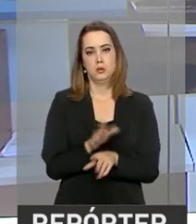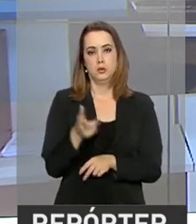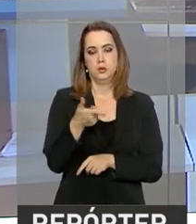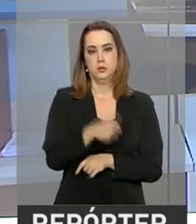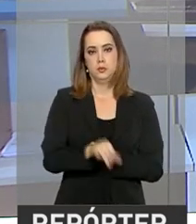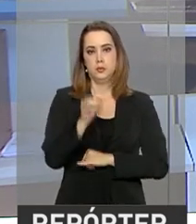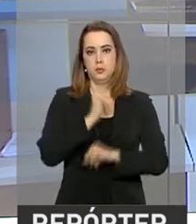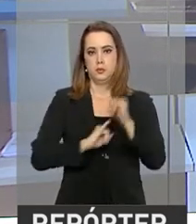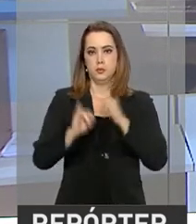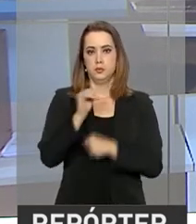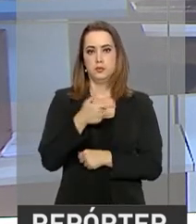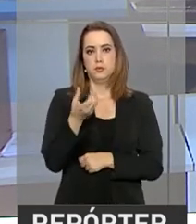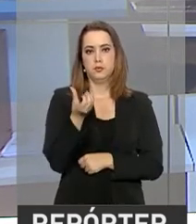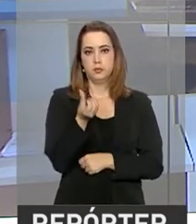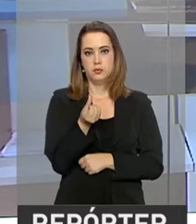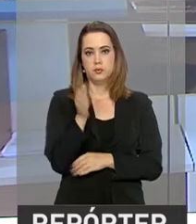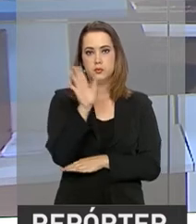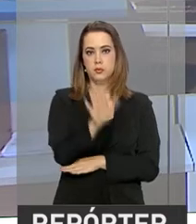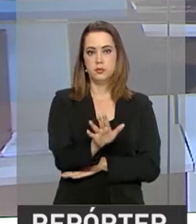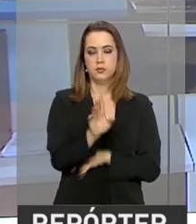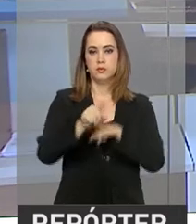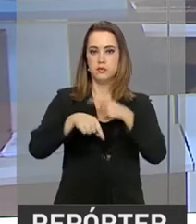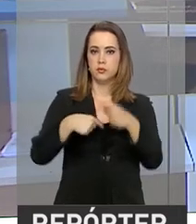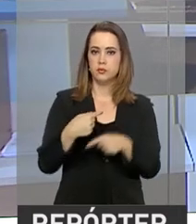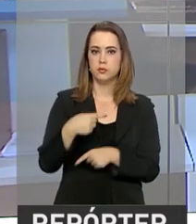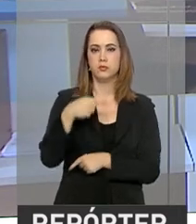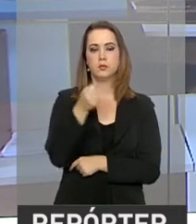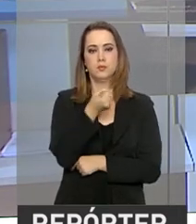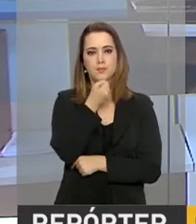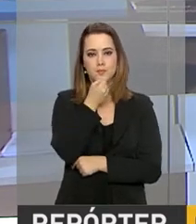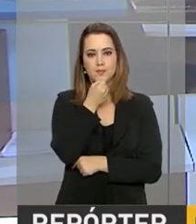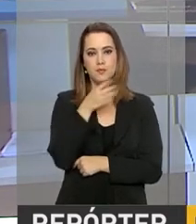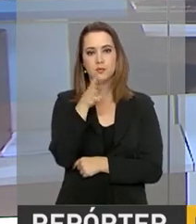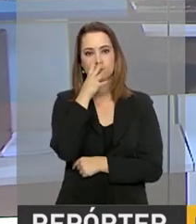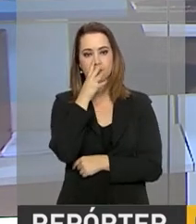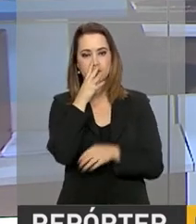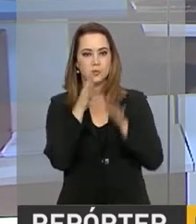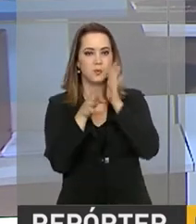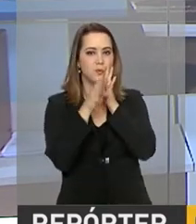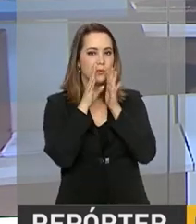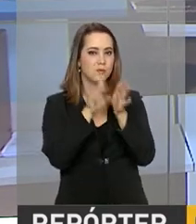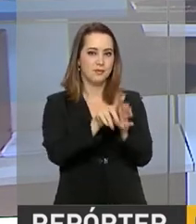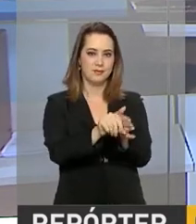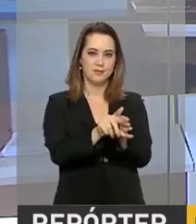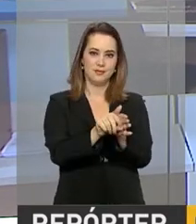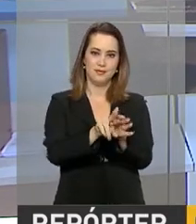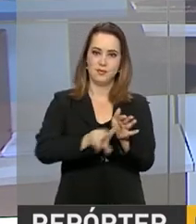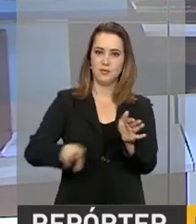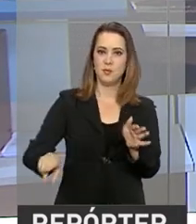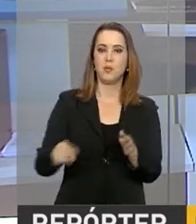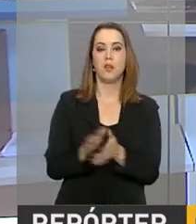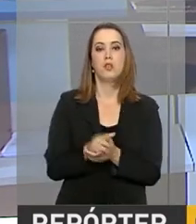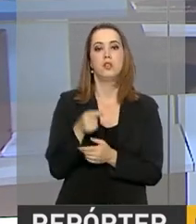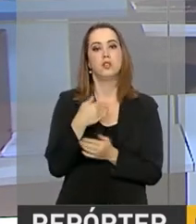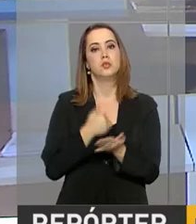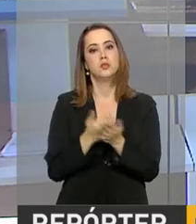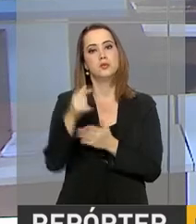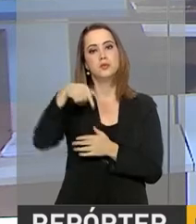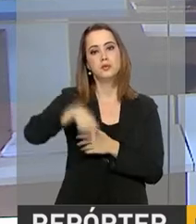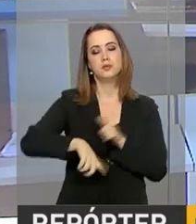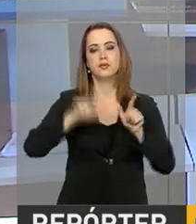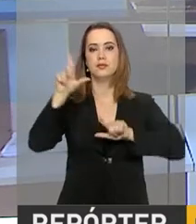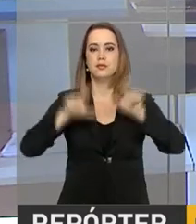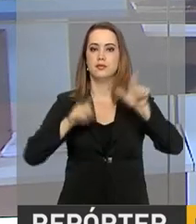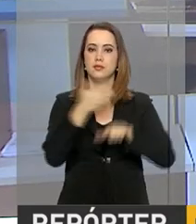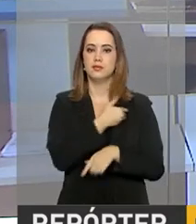momento com outras informações ou às seis da tarde na próxima edição acompanhe também as novidades em nossas redes sociais continue com a gente aqui na